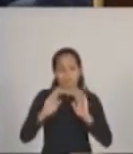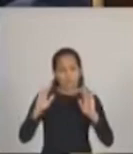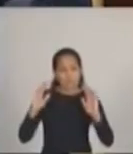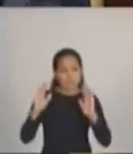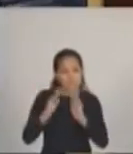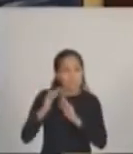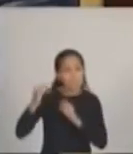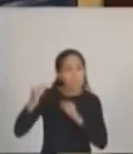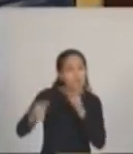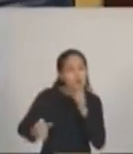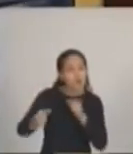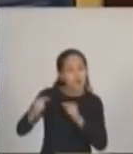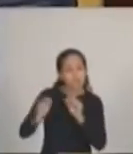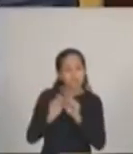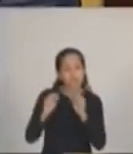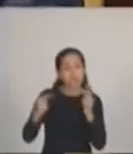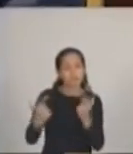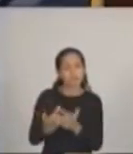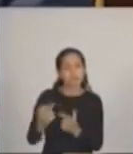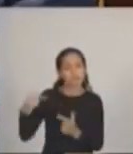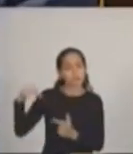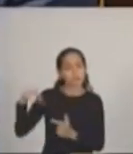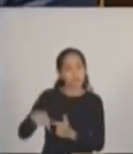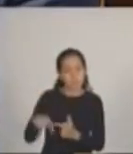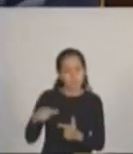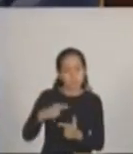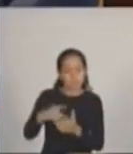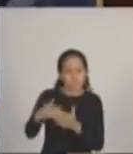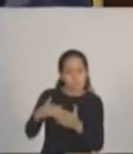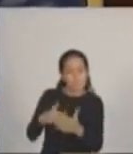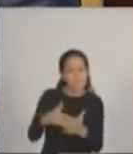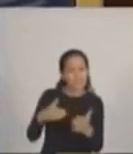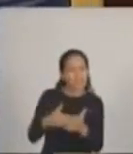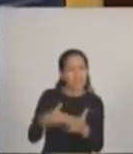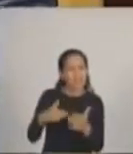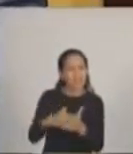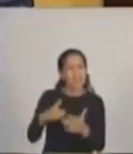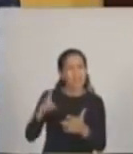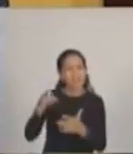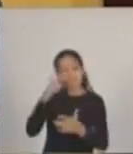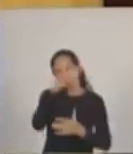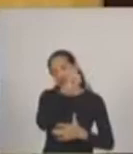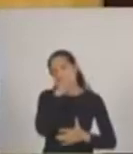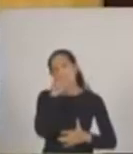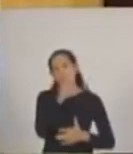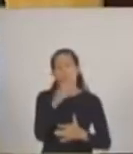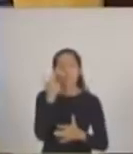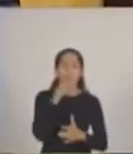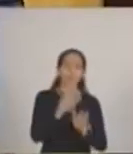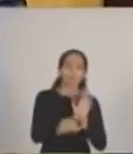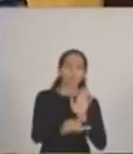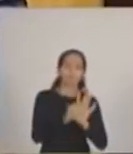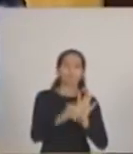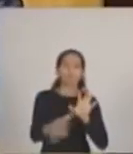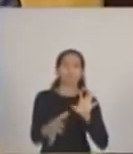casa política, e por encontrar uma barreira enorme para a análise da sua legalidade,